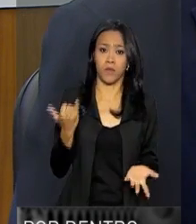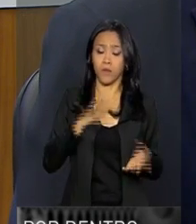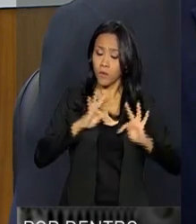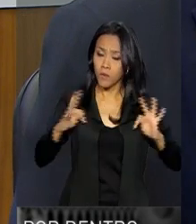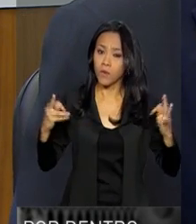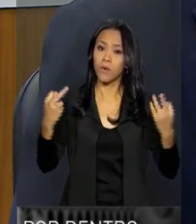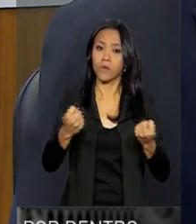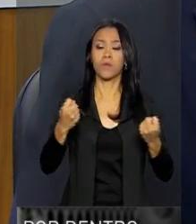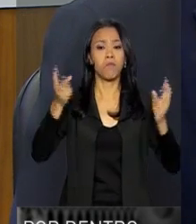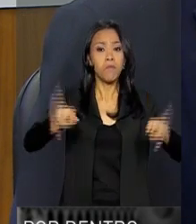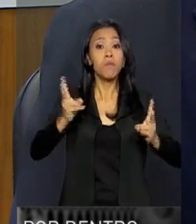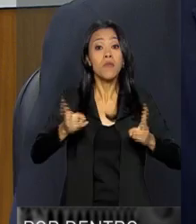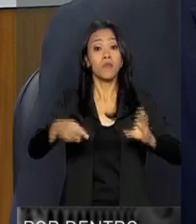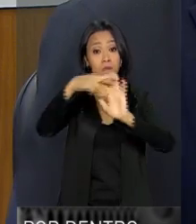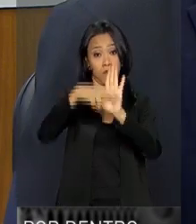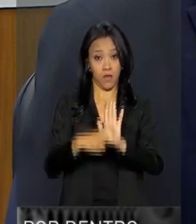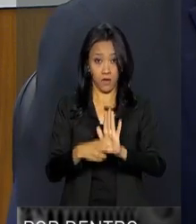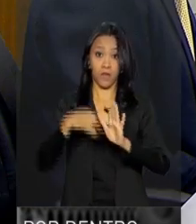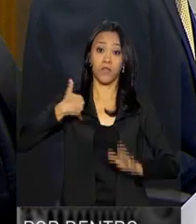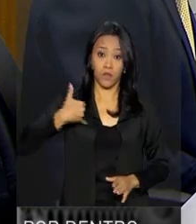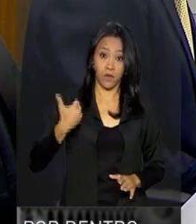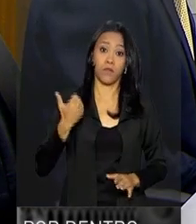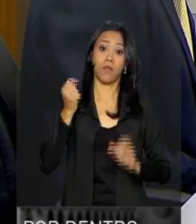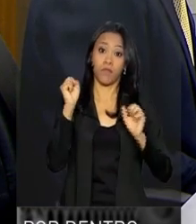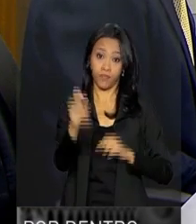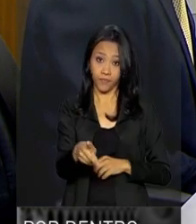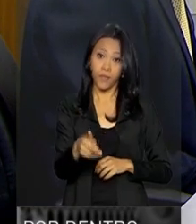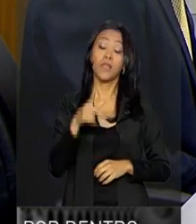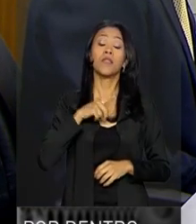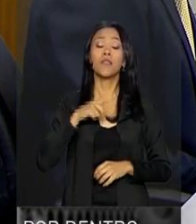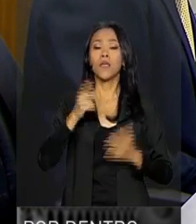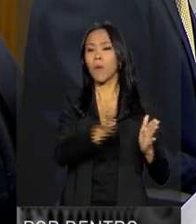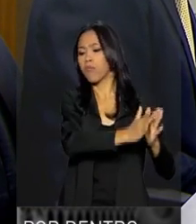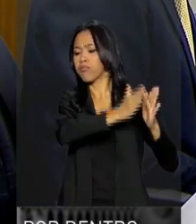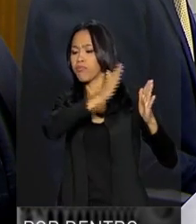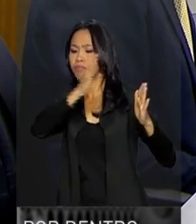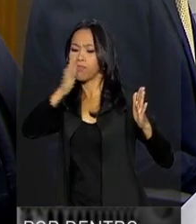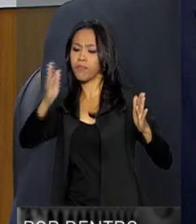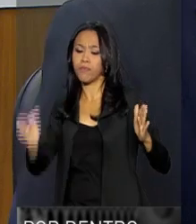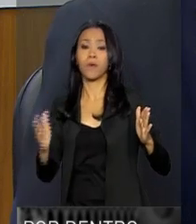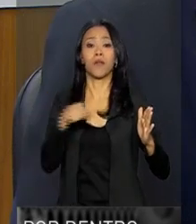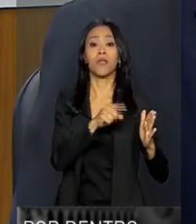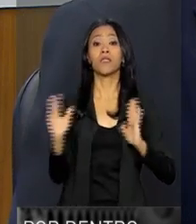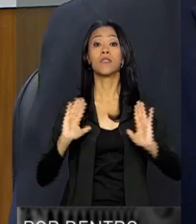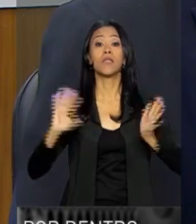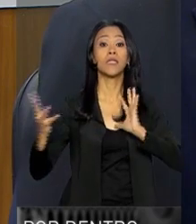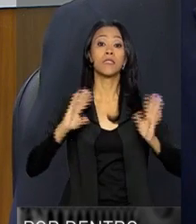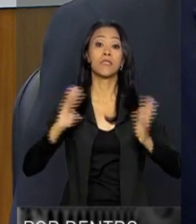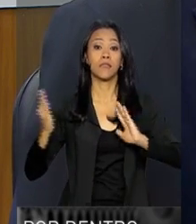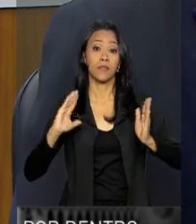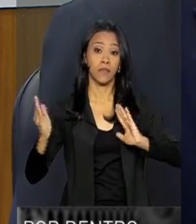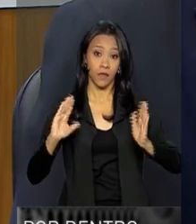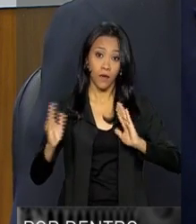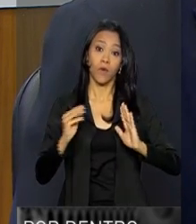vão ter a mesma regra de idade para se aposentar e vai ter uma longa regra de transição de mais de 20 anos para que se alcance é